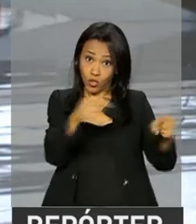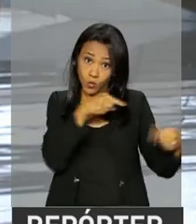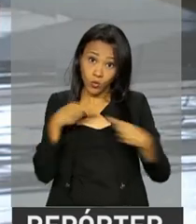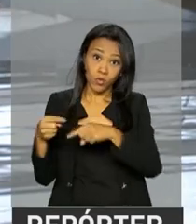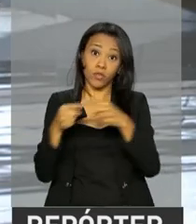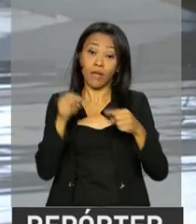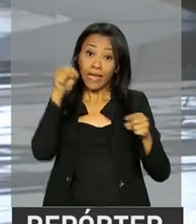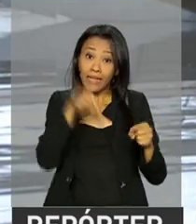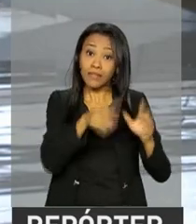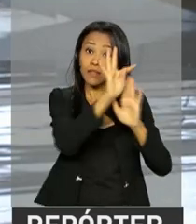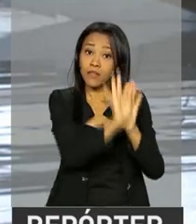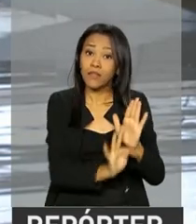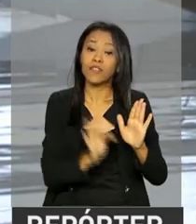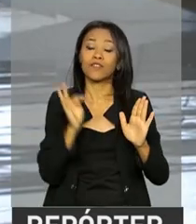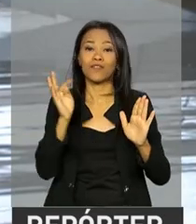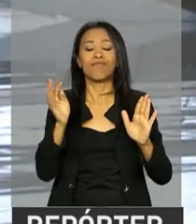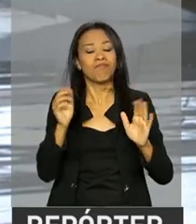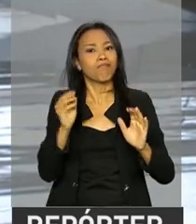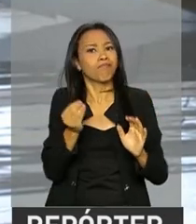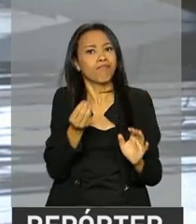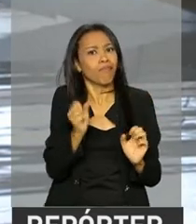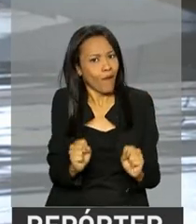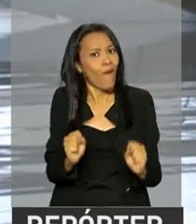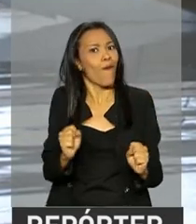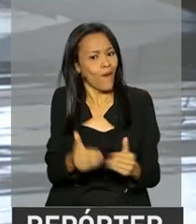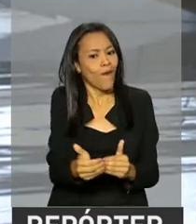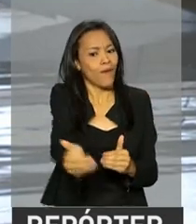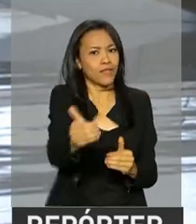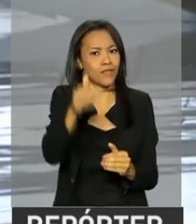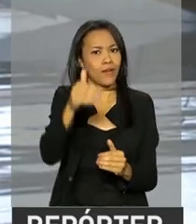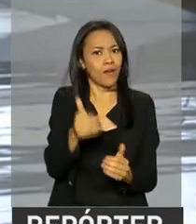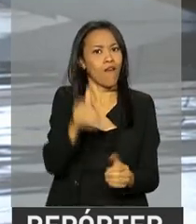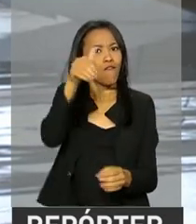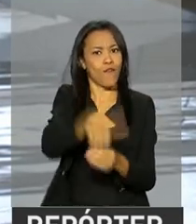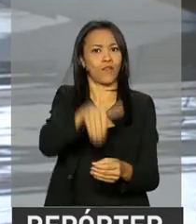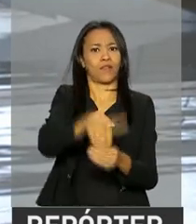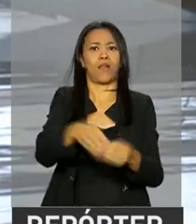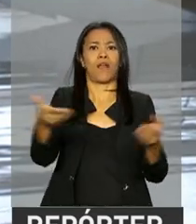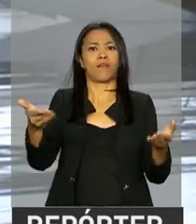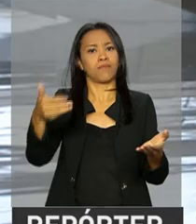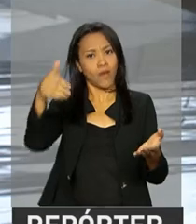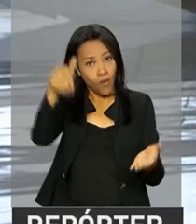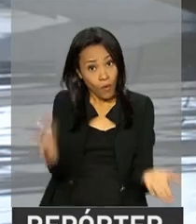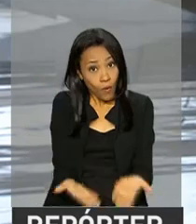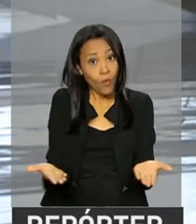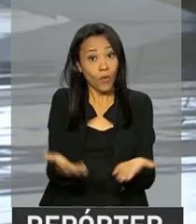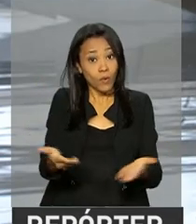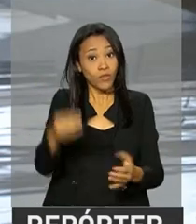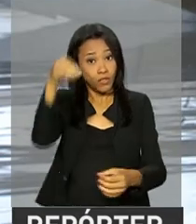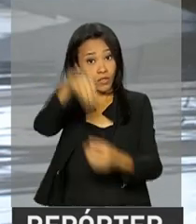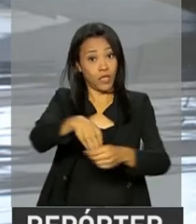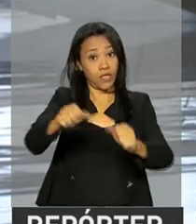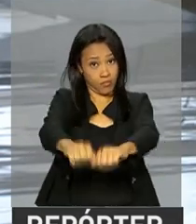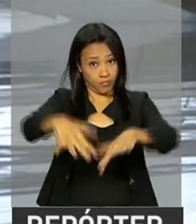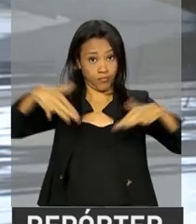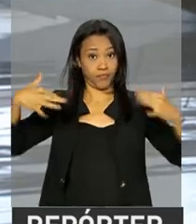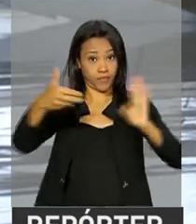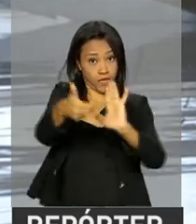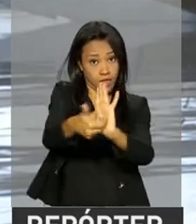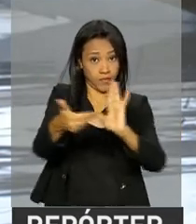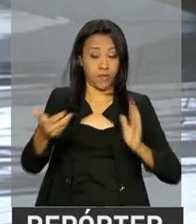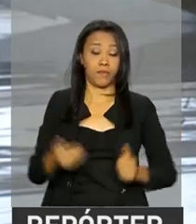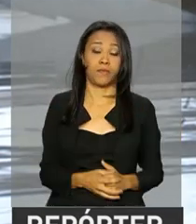esse texto ele possa ser votado possa começar a ser votado ainda no dia de hoje no plenário da Câmara dos Deputados